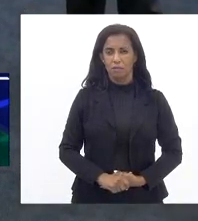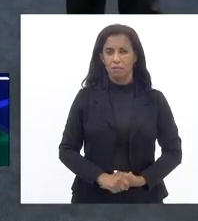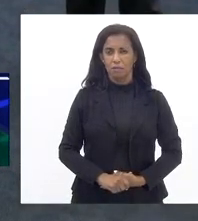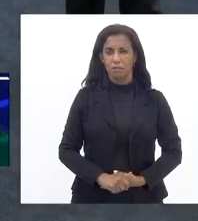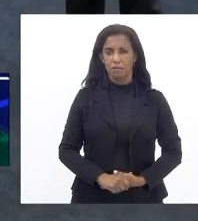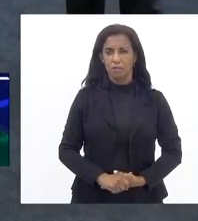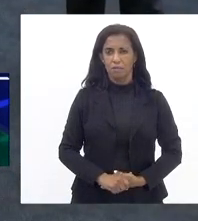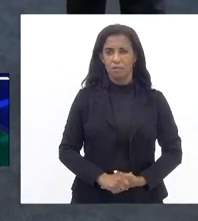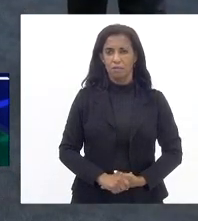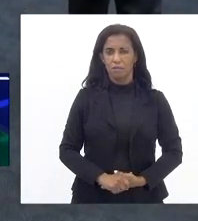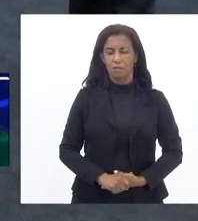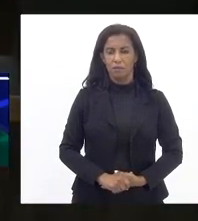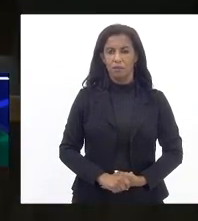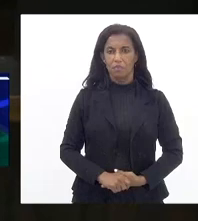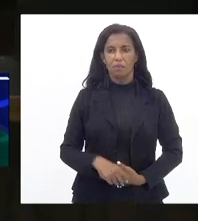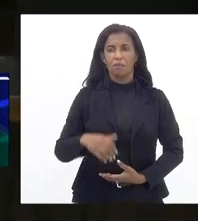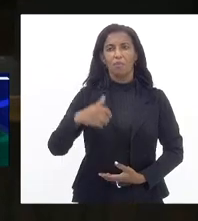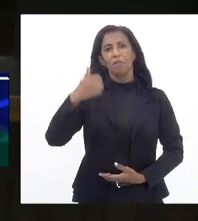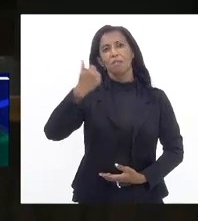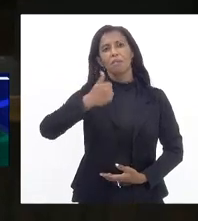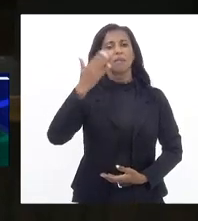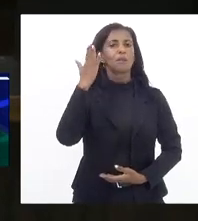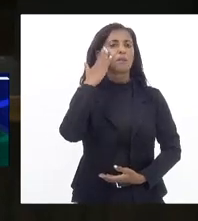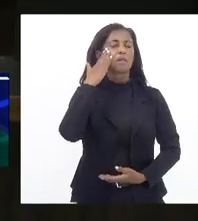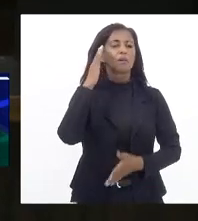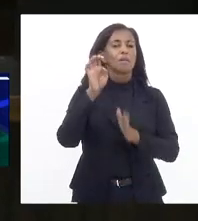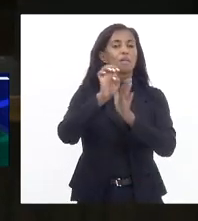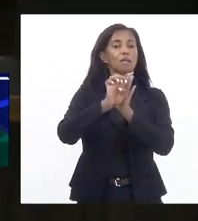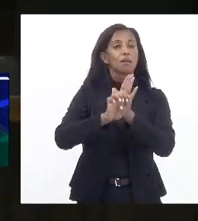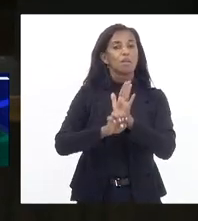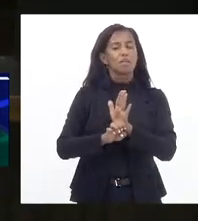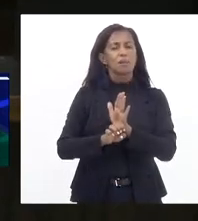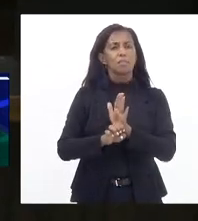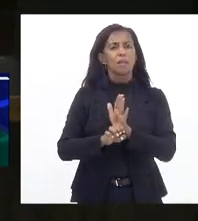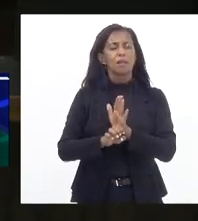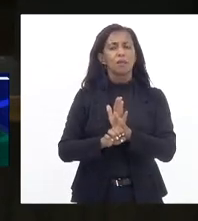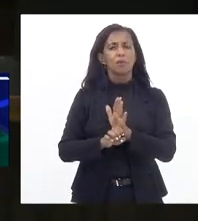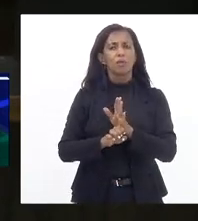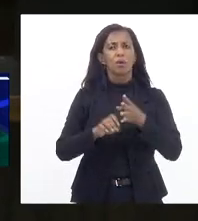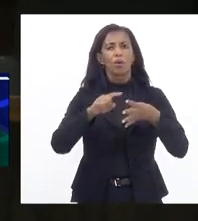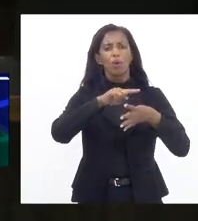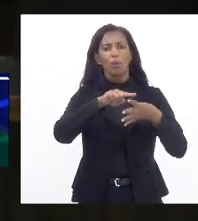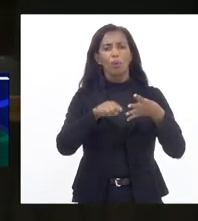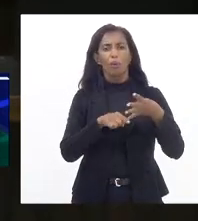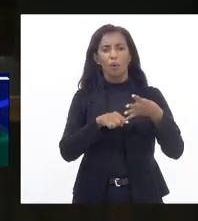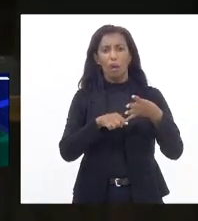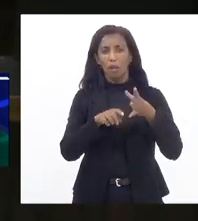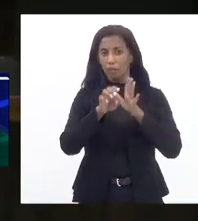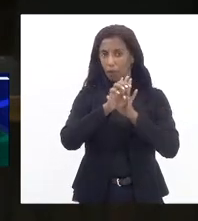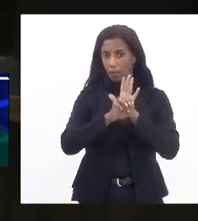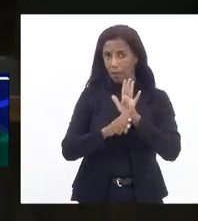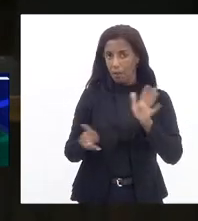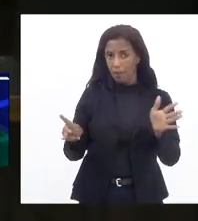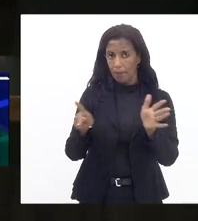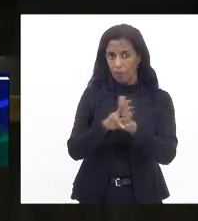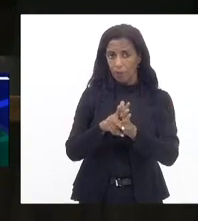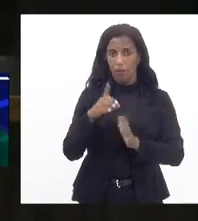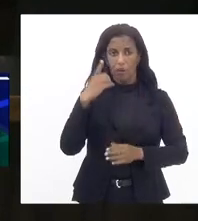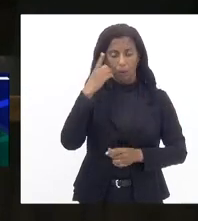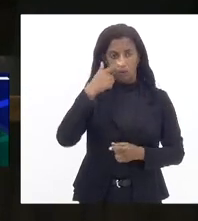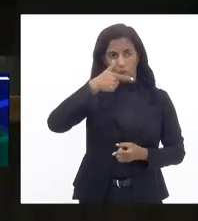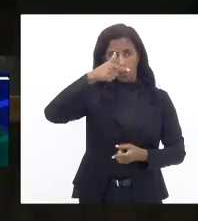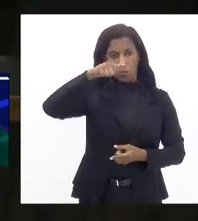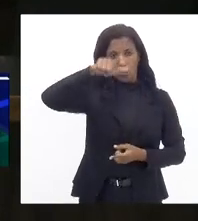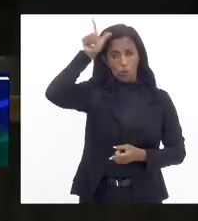Um instante, Márcio. Primeiro, saber das emendas de Vossa Excelência. As quatro emendas são de autoria dos deputados Luiz